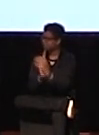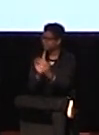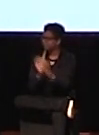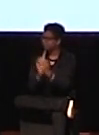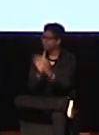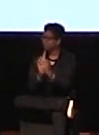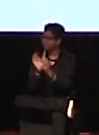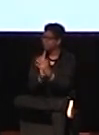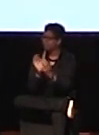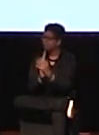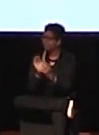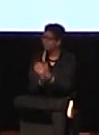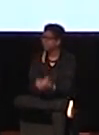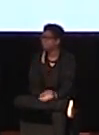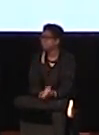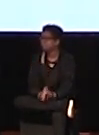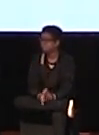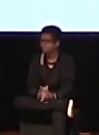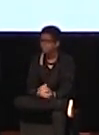E